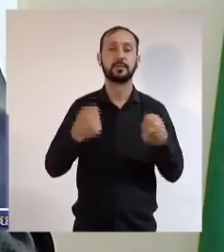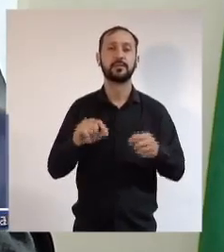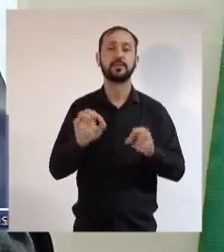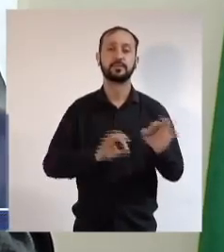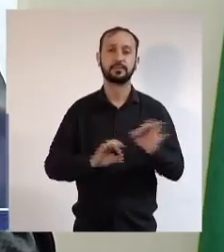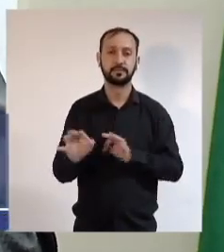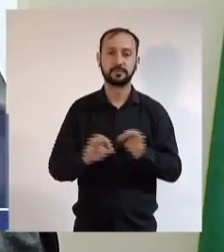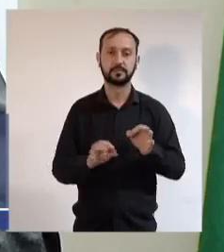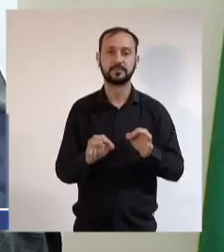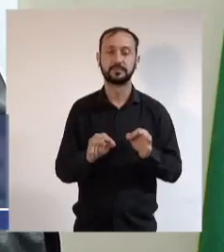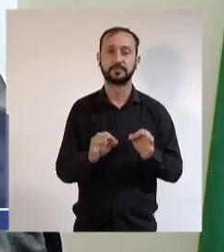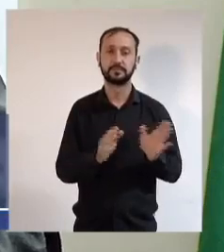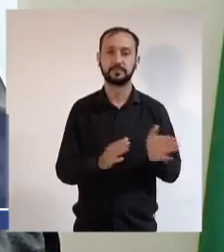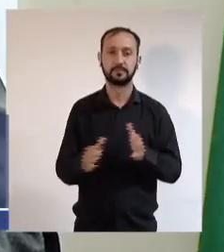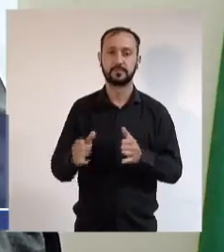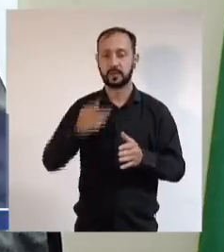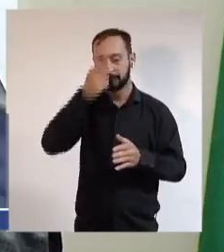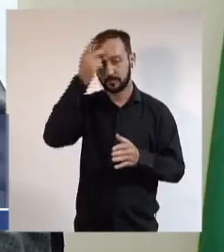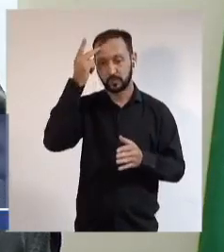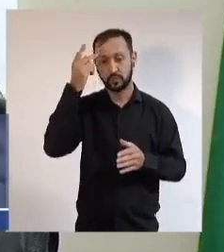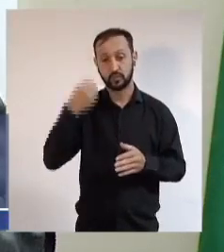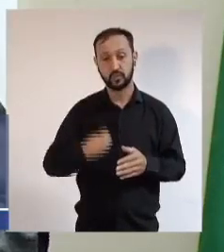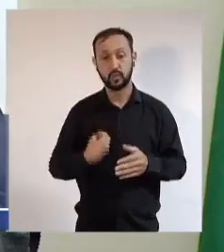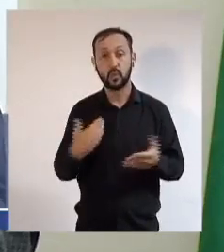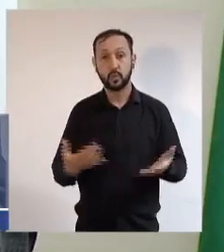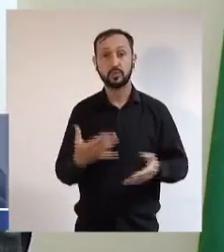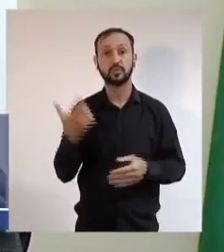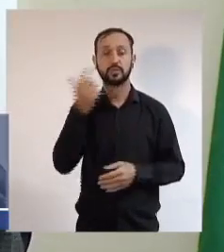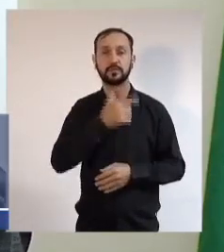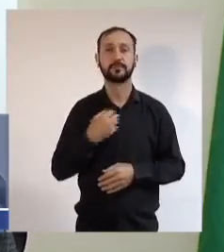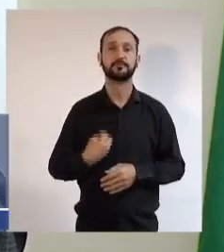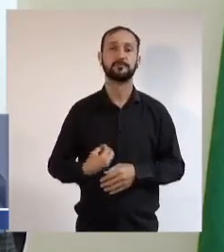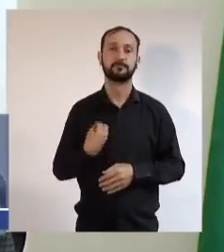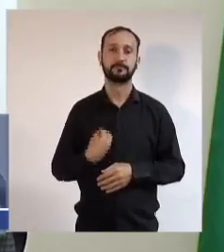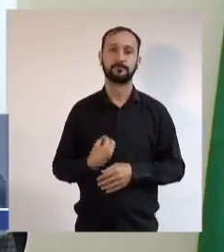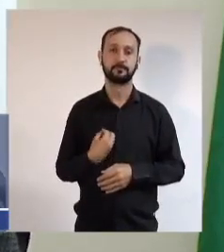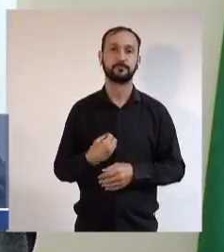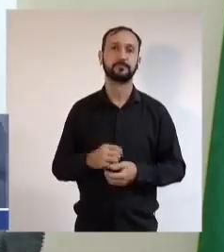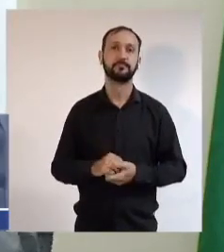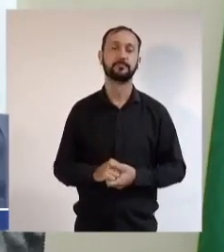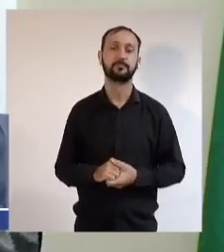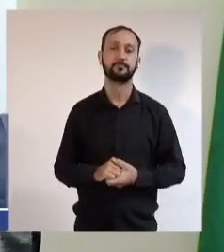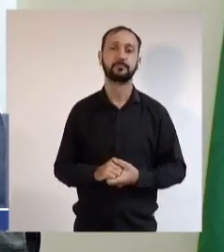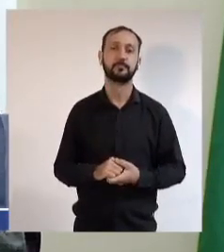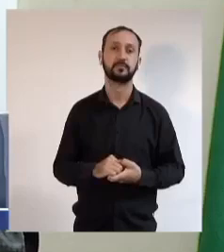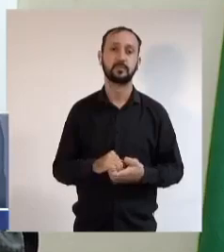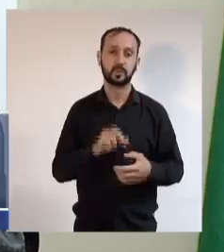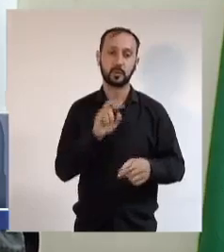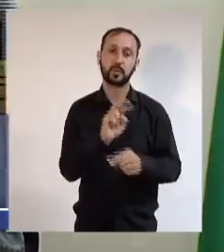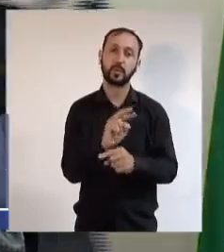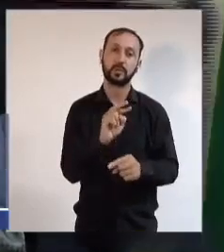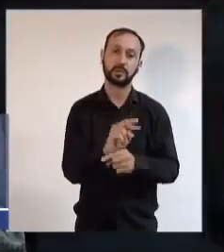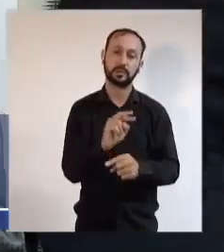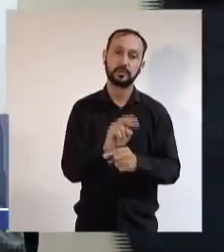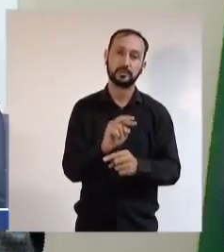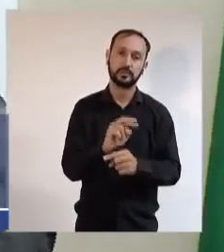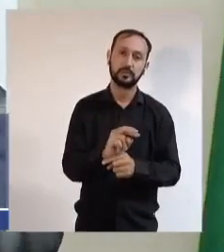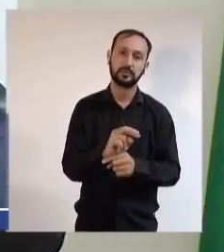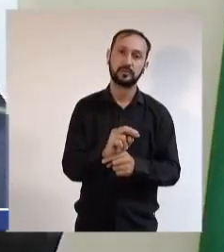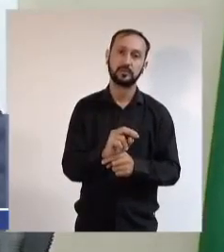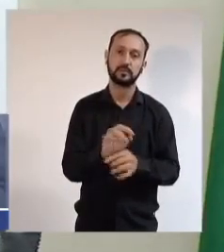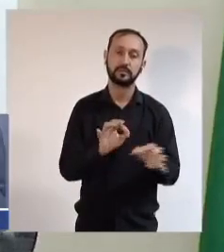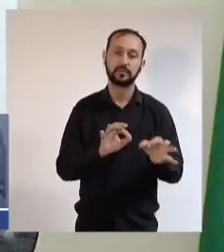as pessoas da atual geração possam v ea como se vê conservando né e